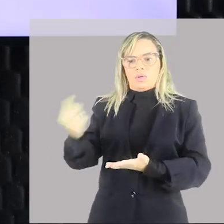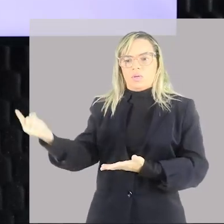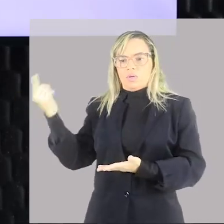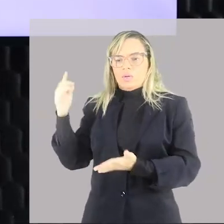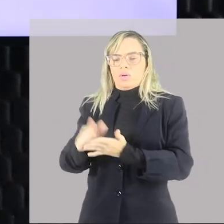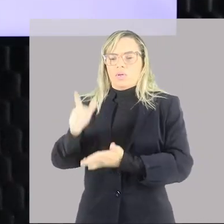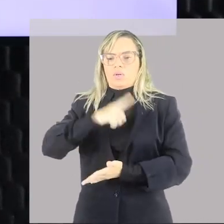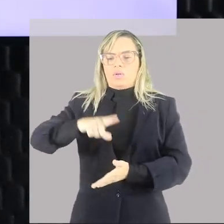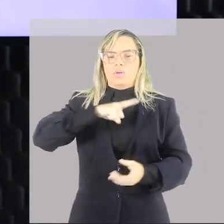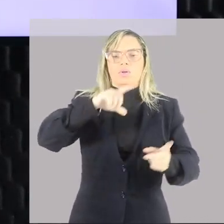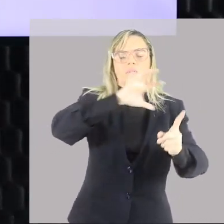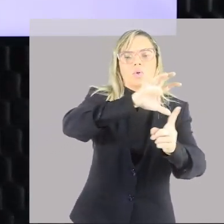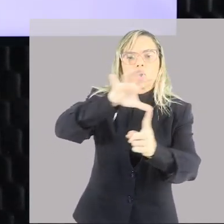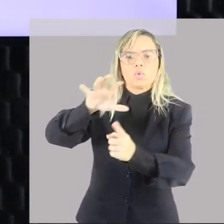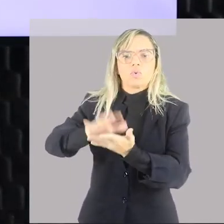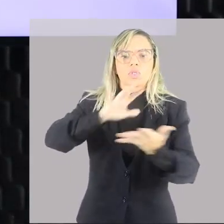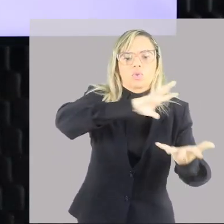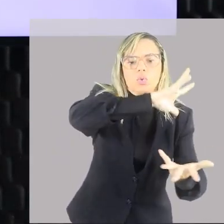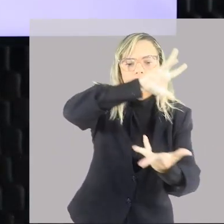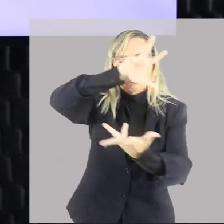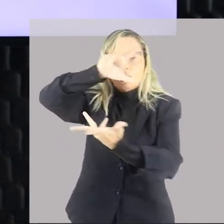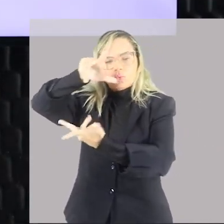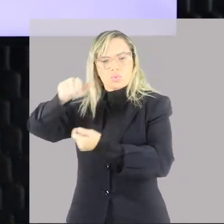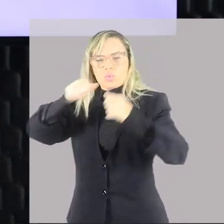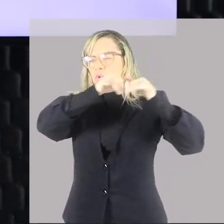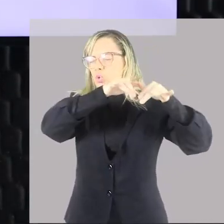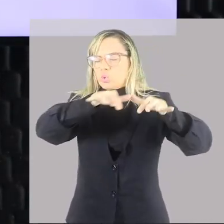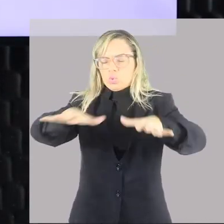conceitos têm efeitos no mundo. Perfeito?